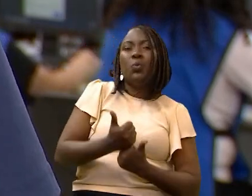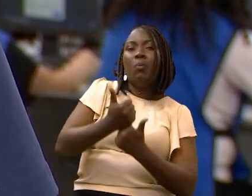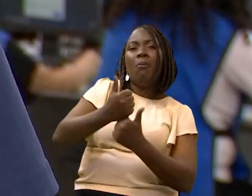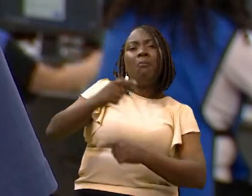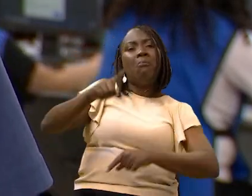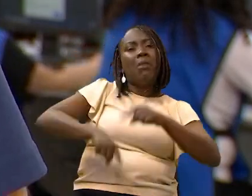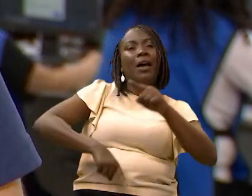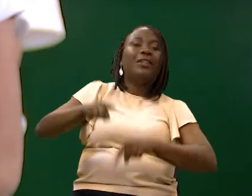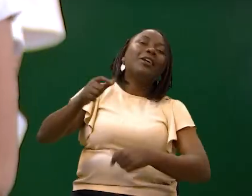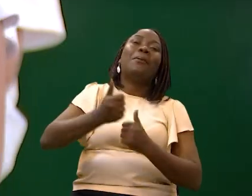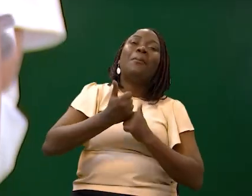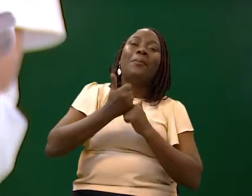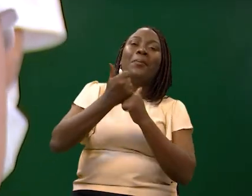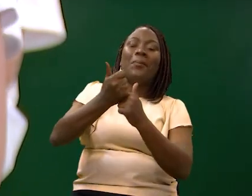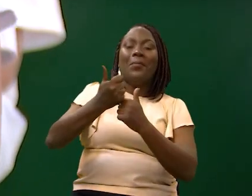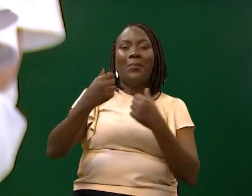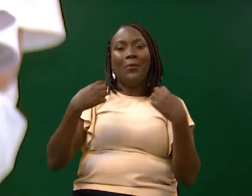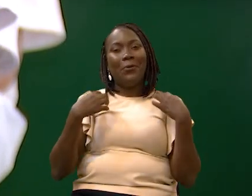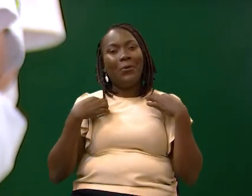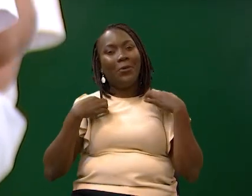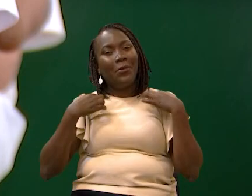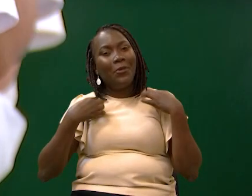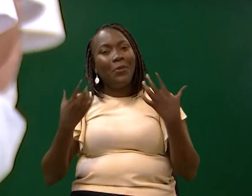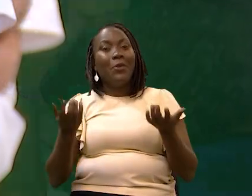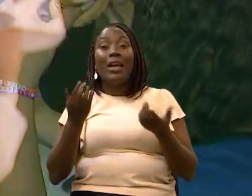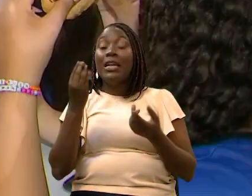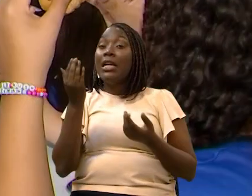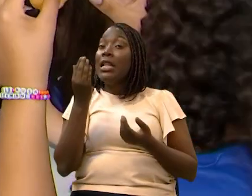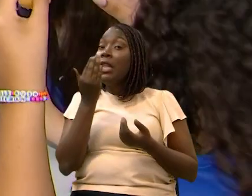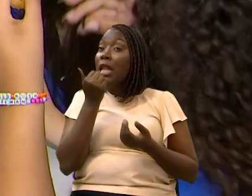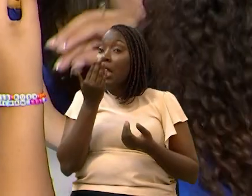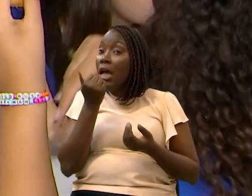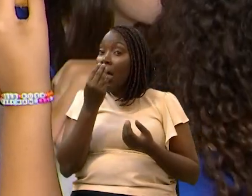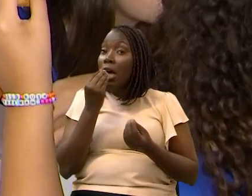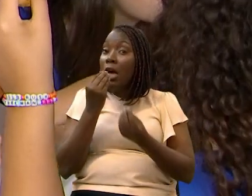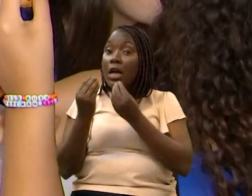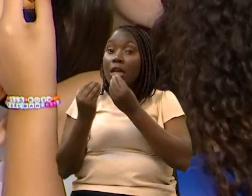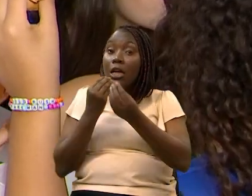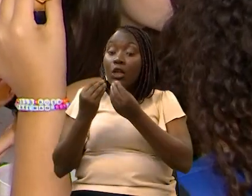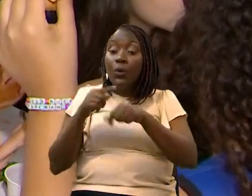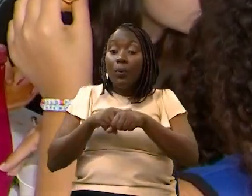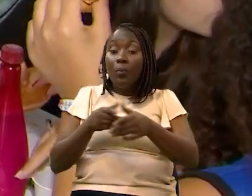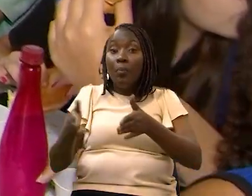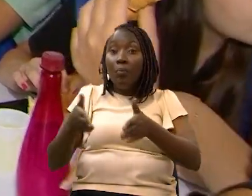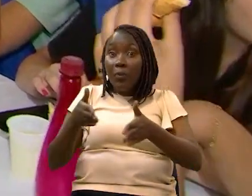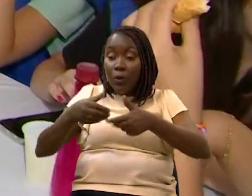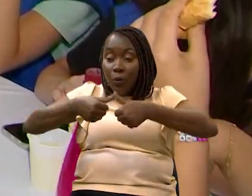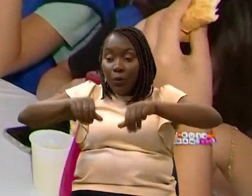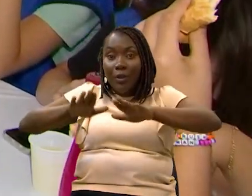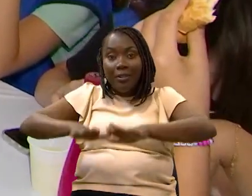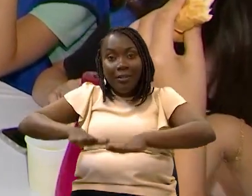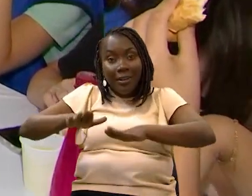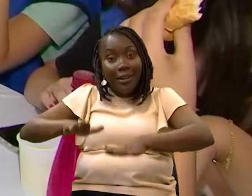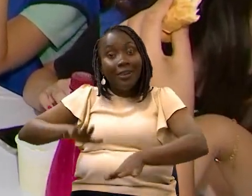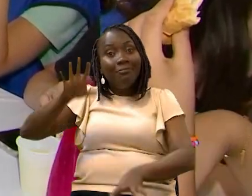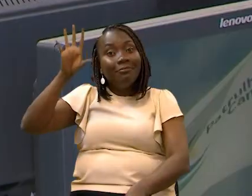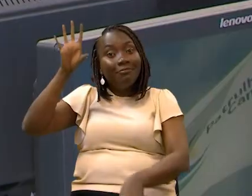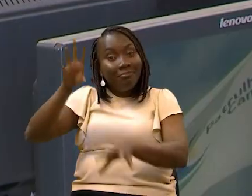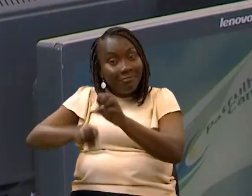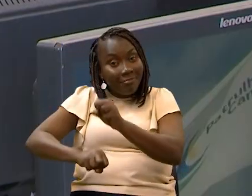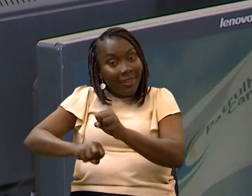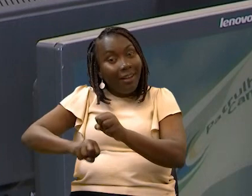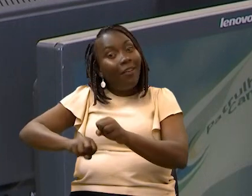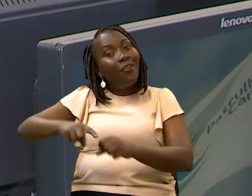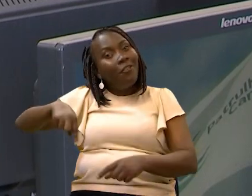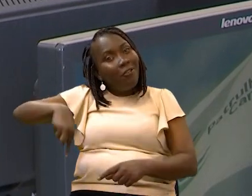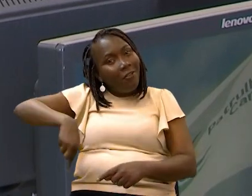o suporte para o jovem, material de apoio, uniforme, a gente oferece um lanche para o jovem também no período que ele está aqui. Aí ele